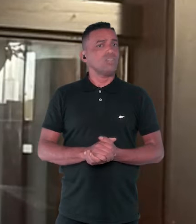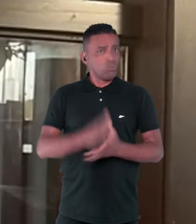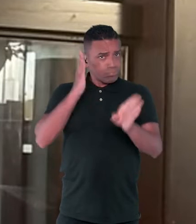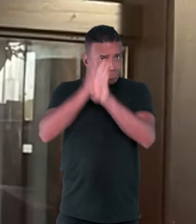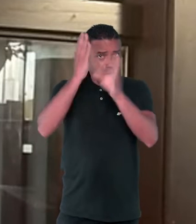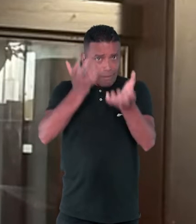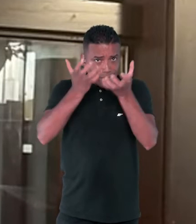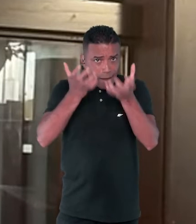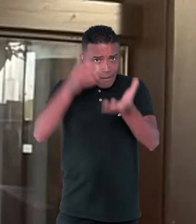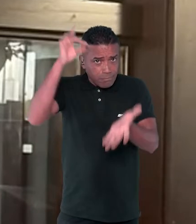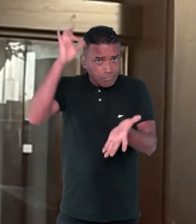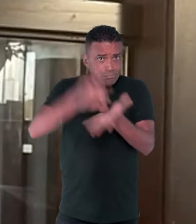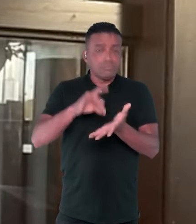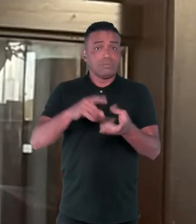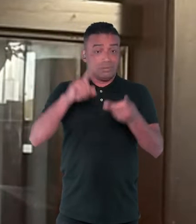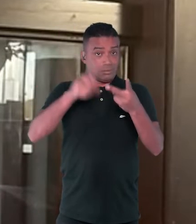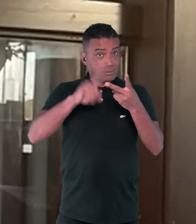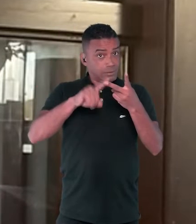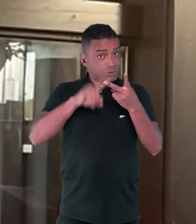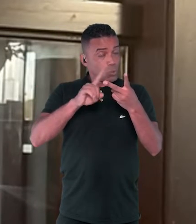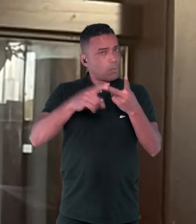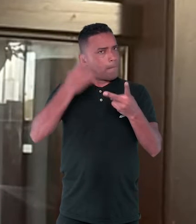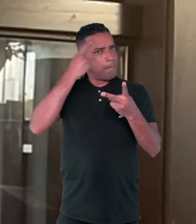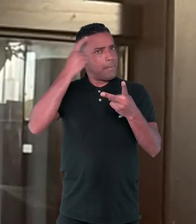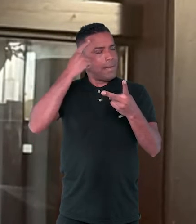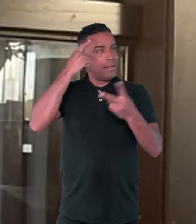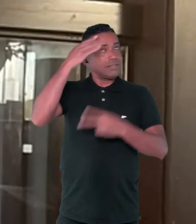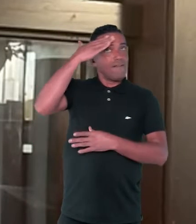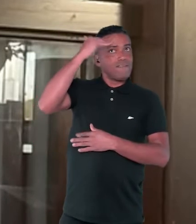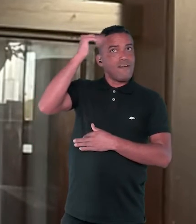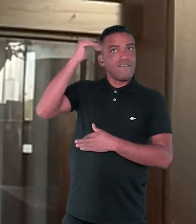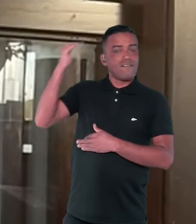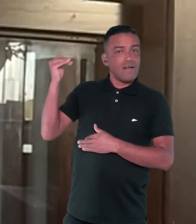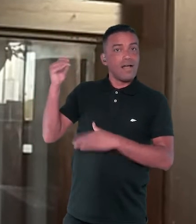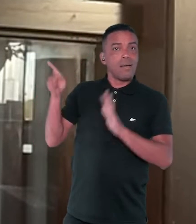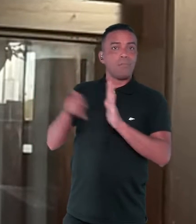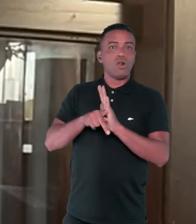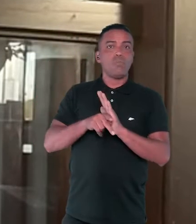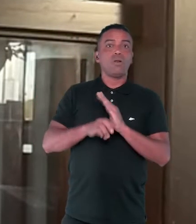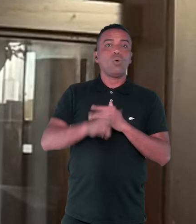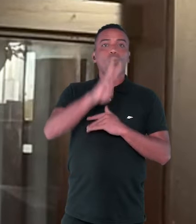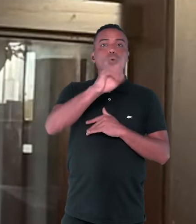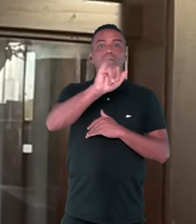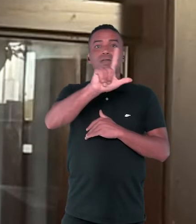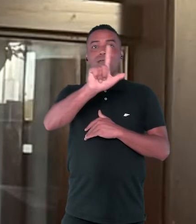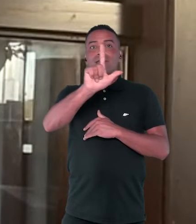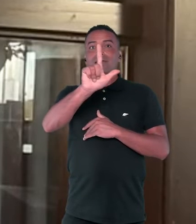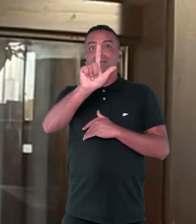mesmo. Segundo, pensa que o glamour existe só para William Bonner e mais 10.